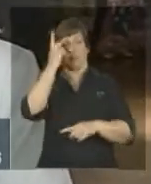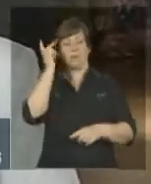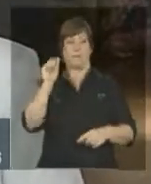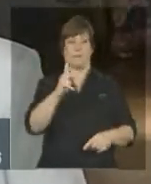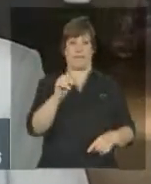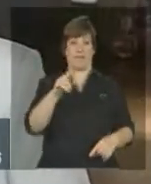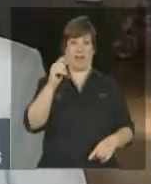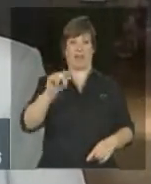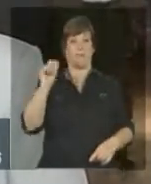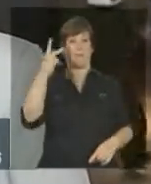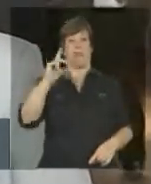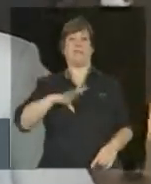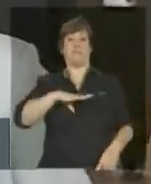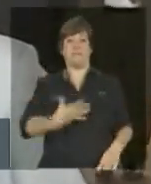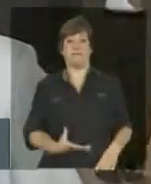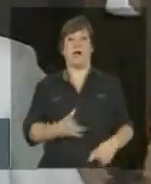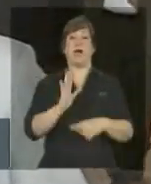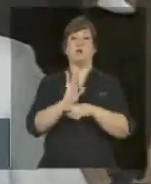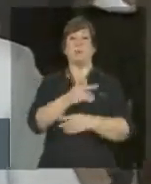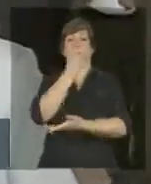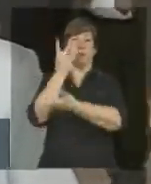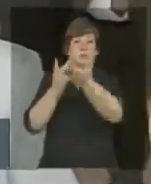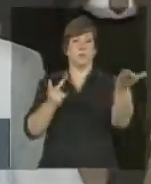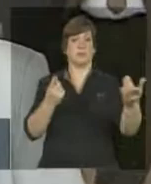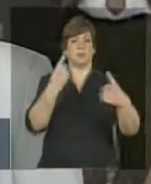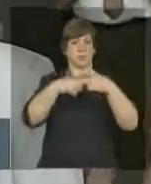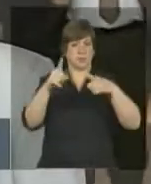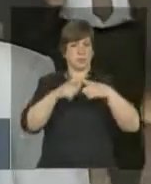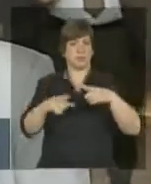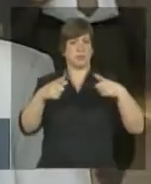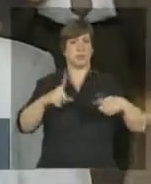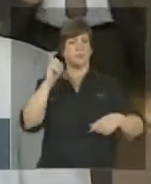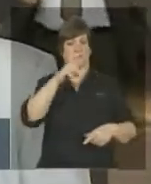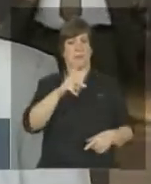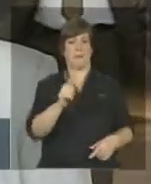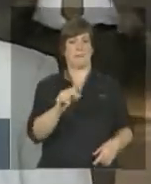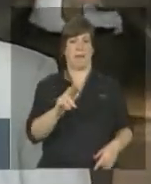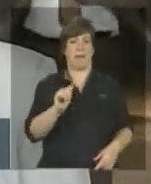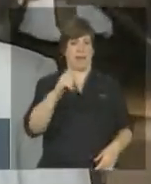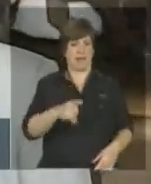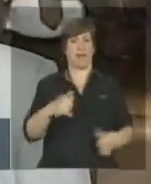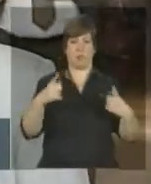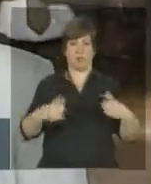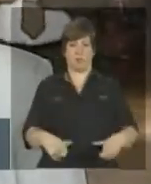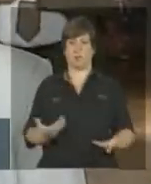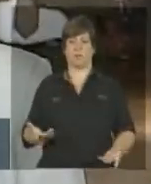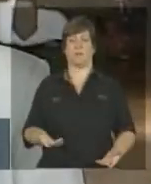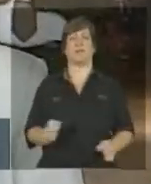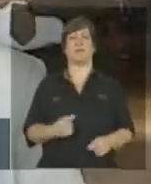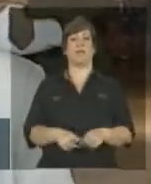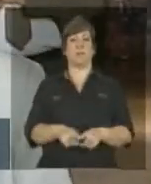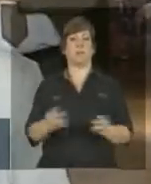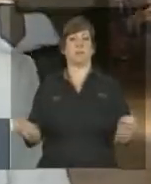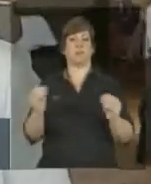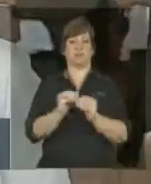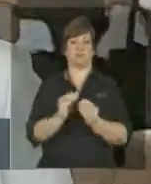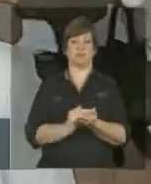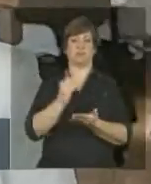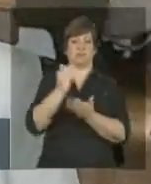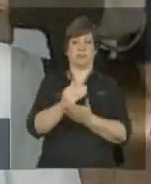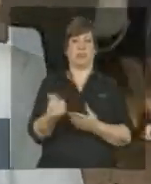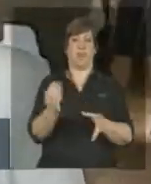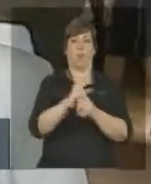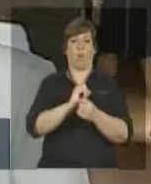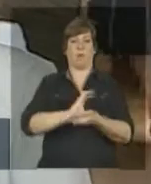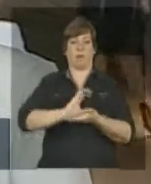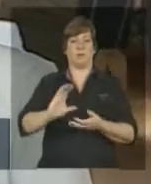Pará, para enfrentarmos a situação difícil vivenciada do ano passado, nós tivemos um incremento no orçamento do ano passado para